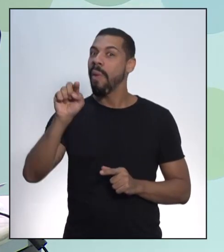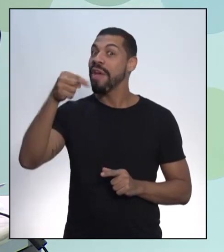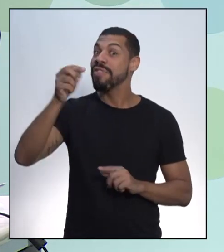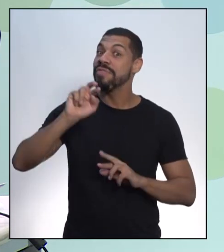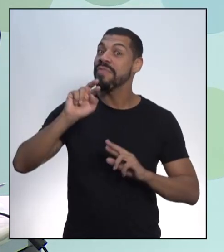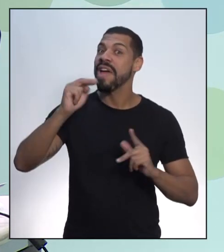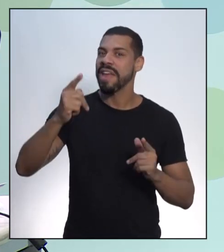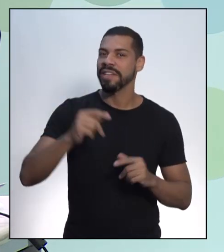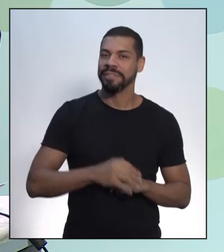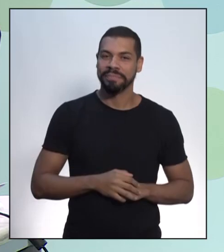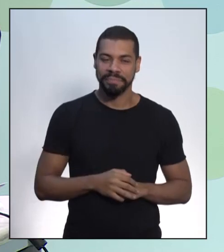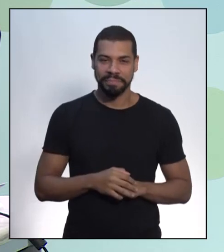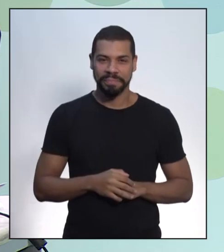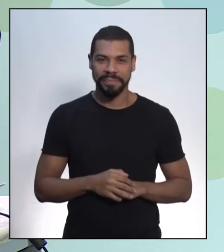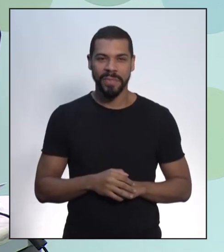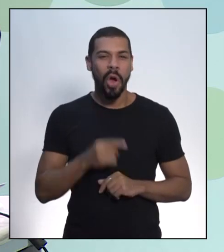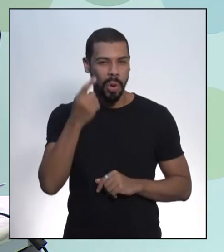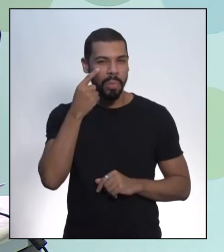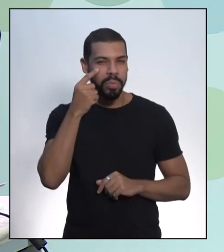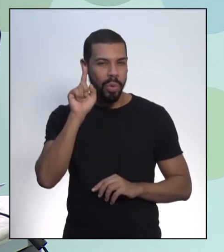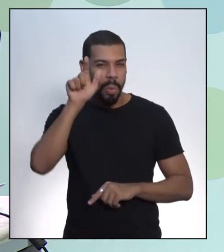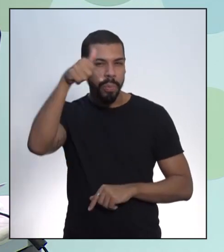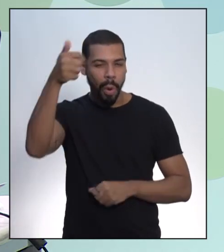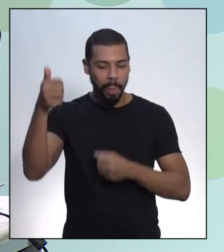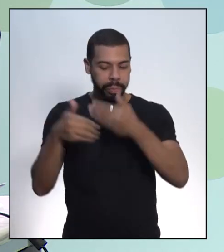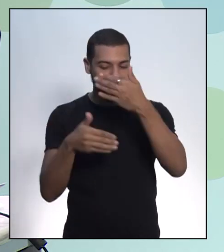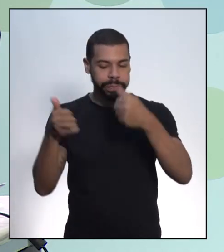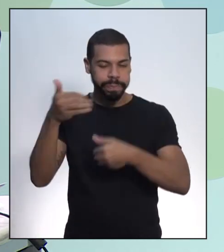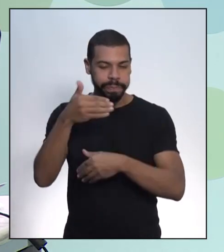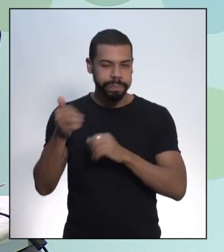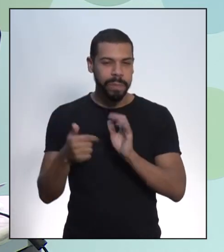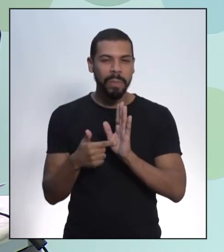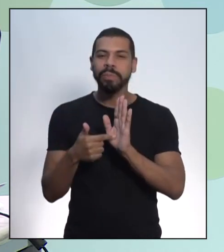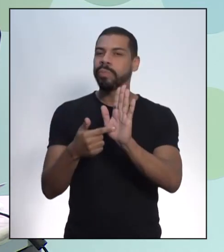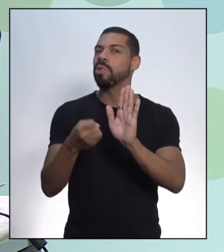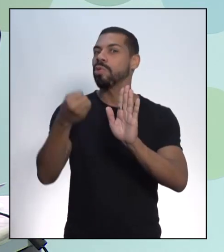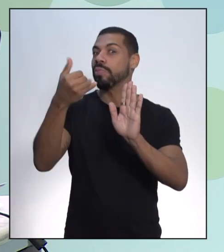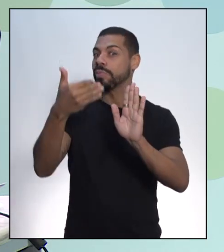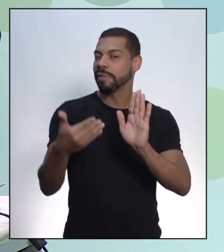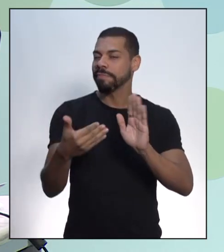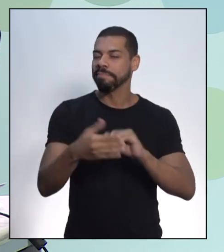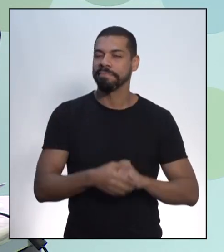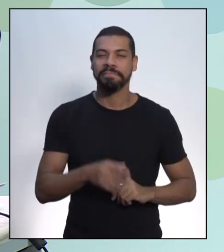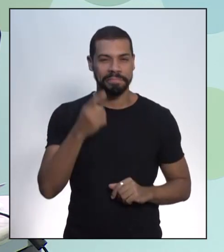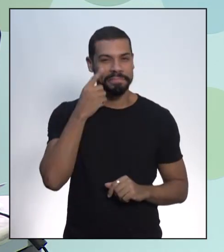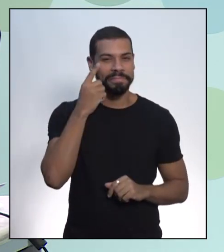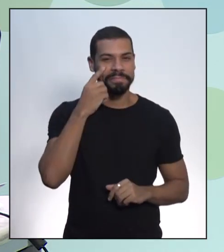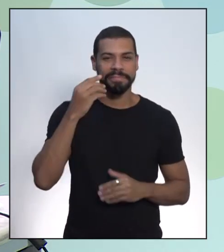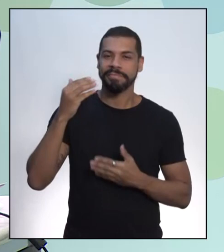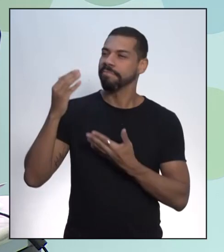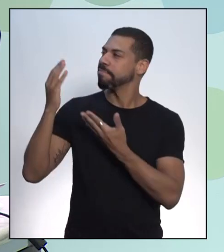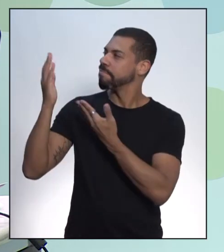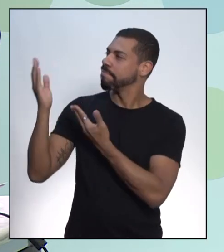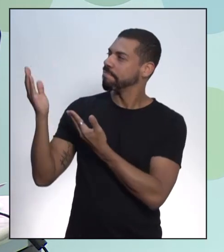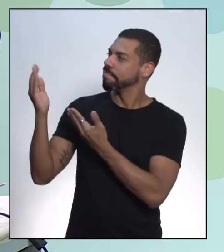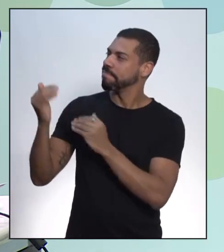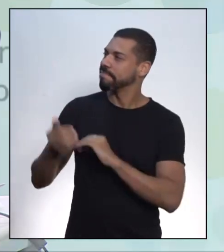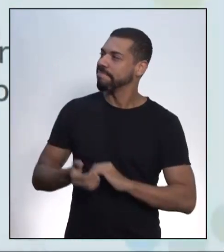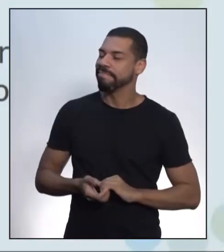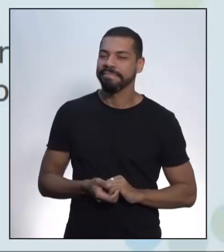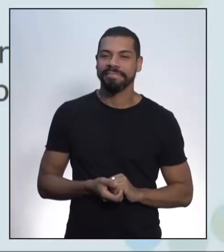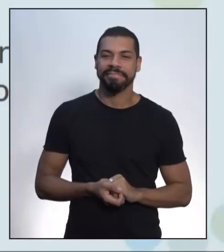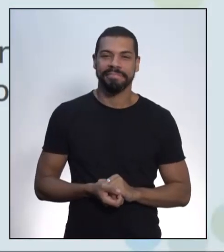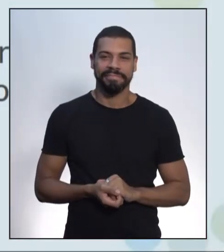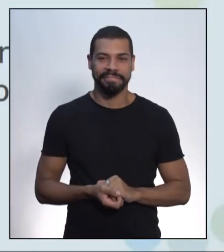slide, né? E vamos responder essa pergunta de vocês. A pergunta ela está aqui, ó. Por favor, próximo slide.